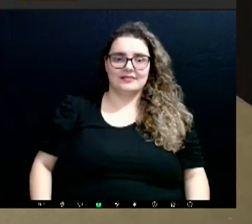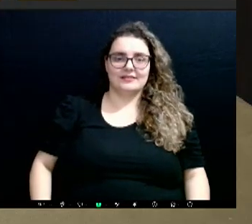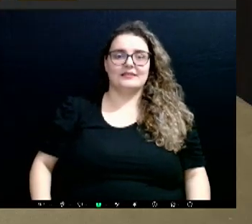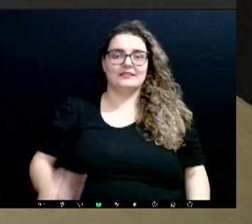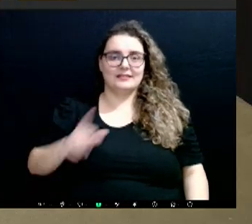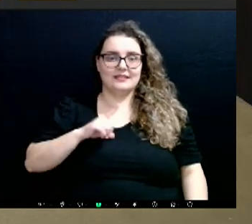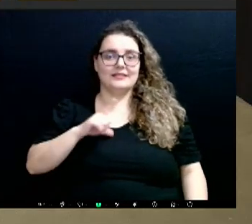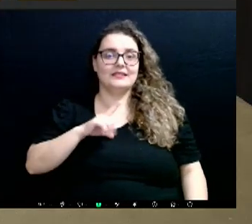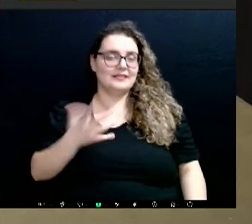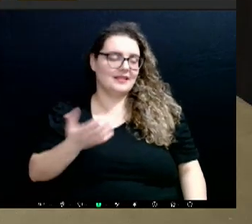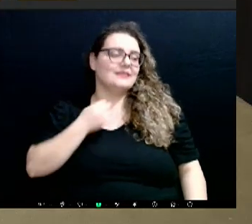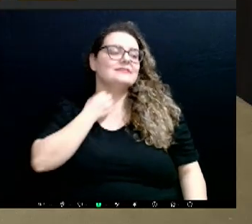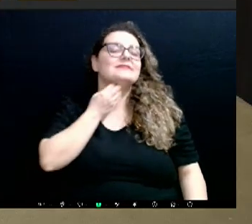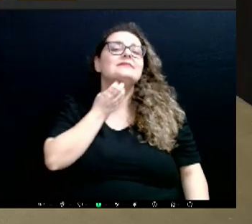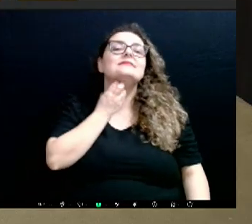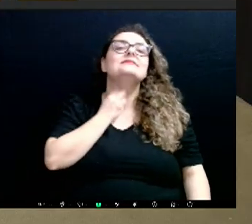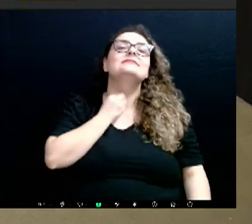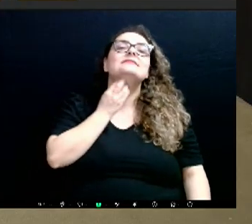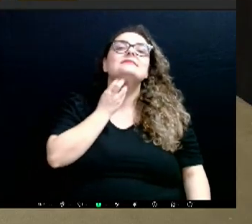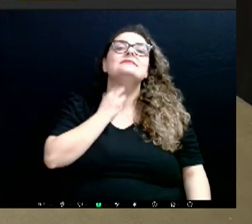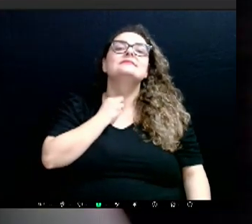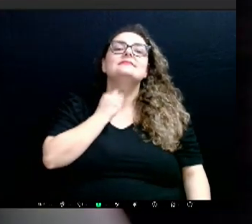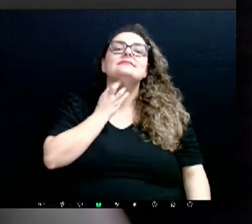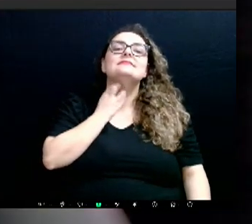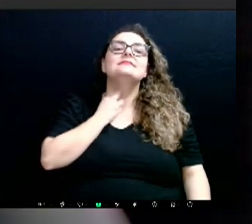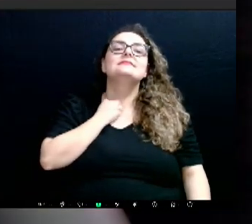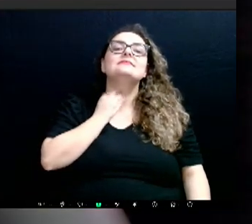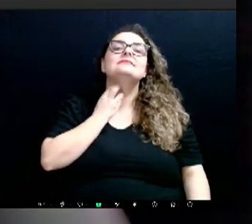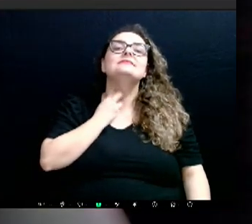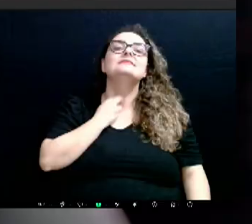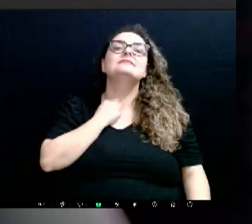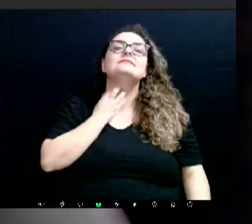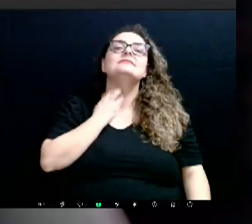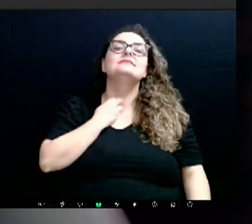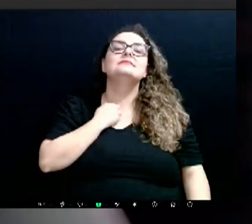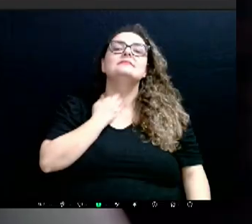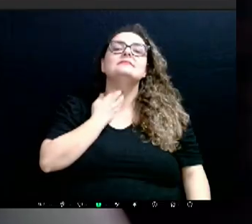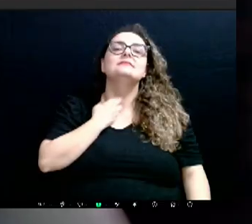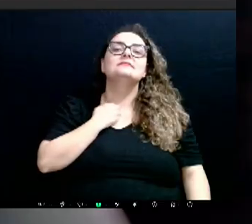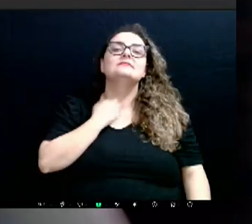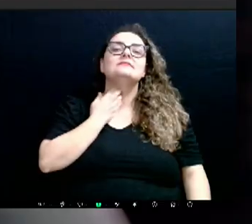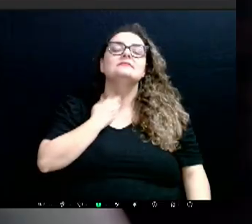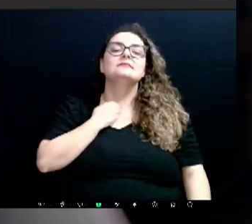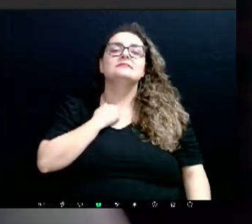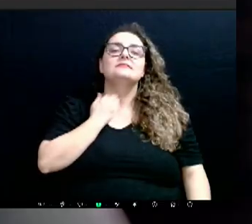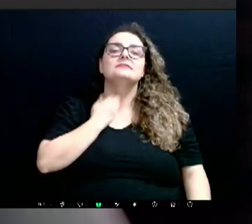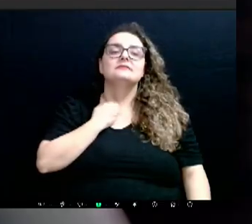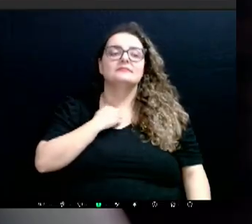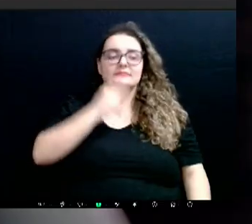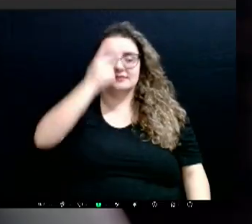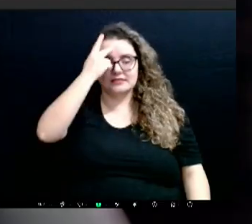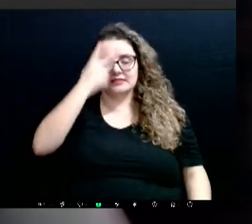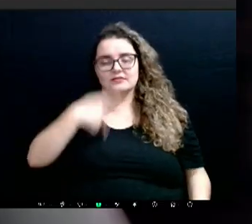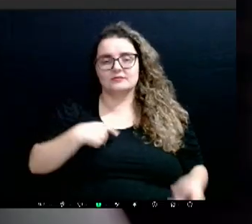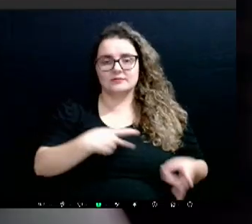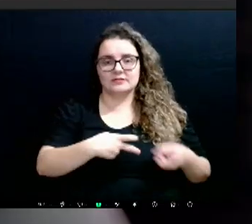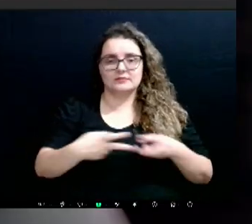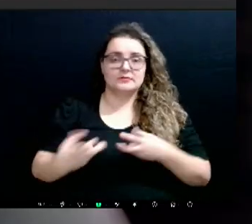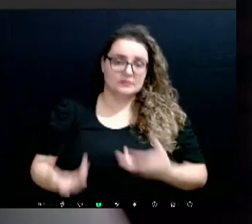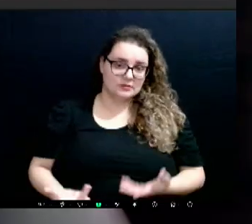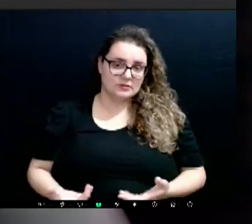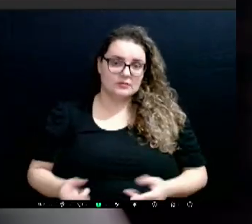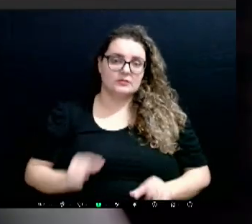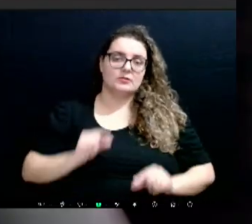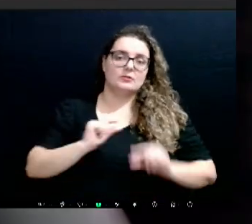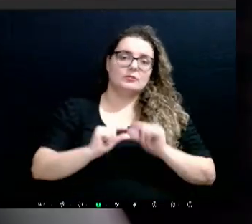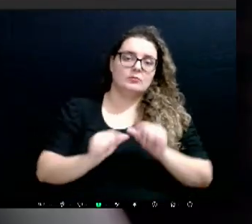Então, a gente começa a perceber, né, que você começa a se perceber nessa situação, então, ficando um pouco menos